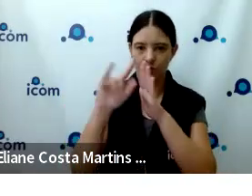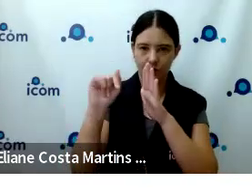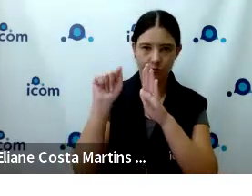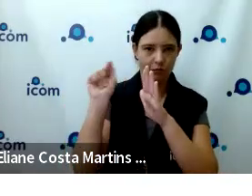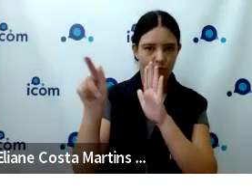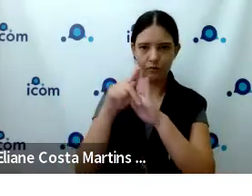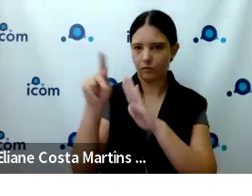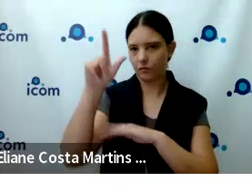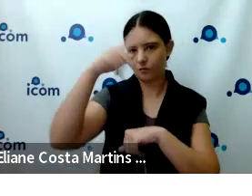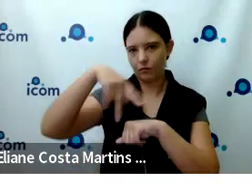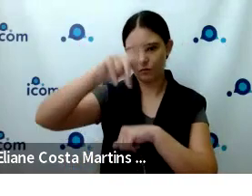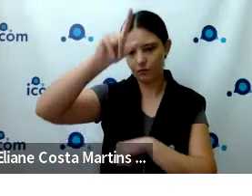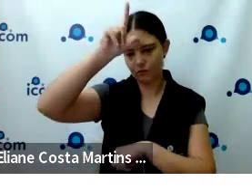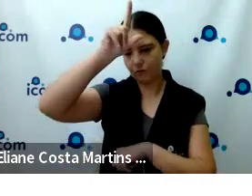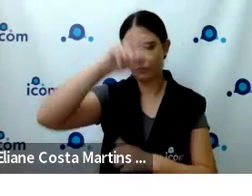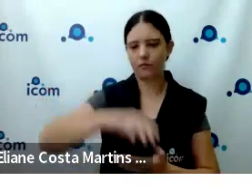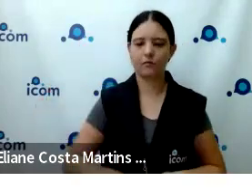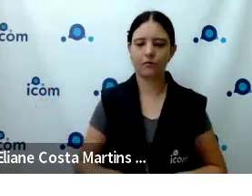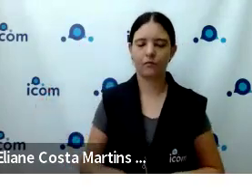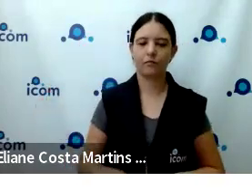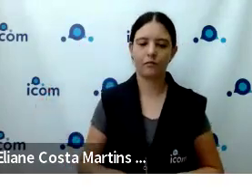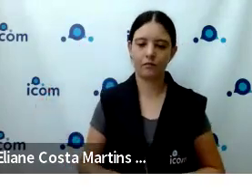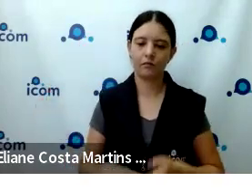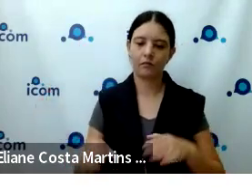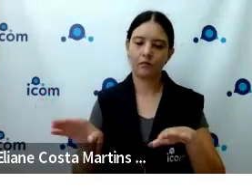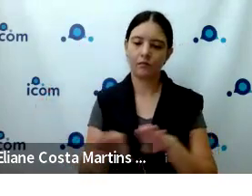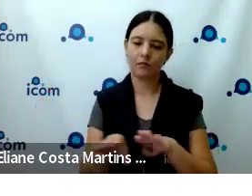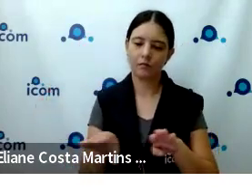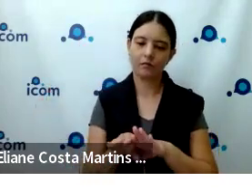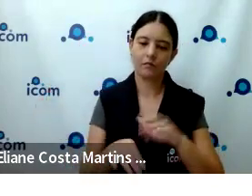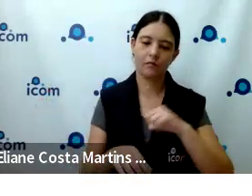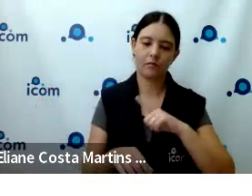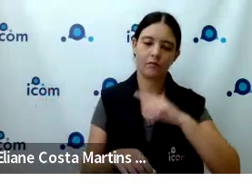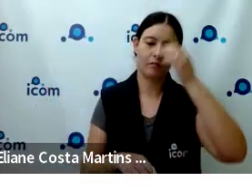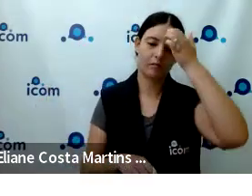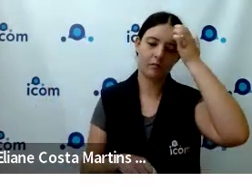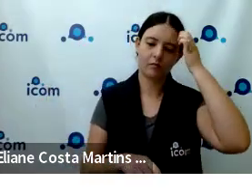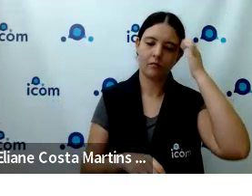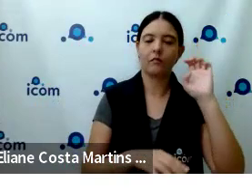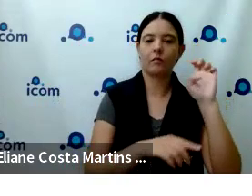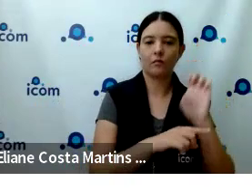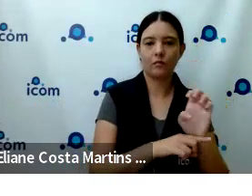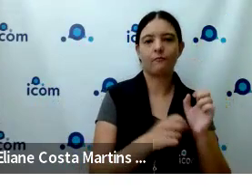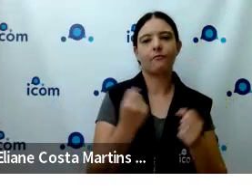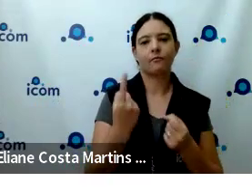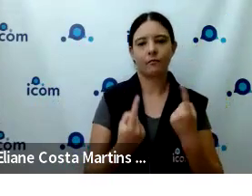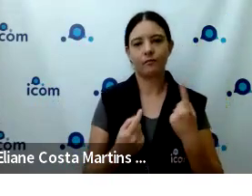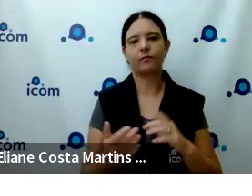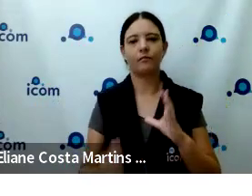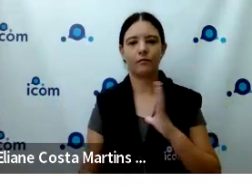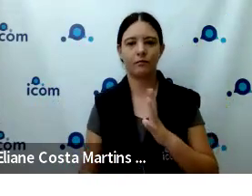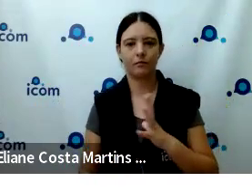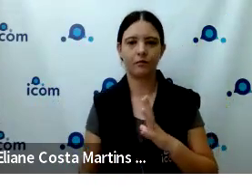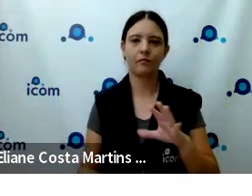alemã. Para além dos Estados territoriais, temos também algumas cidades-estados